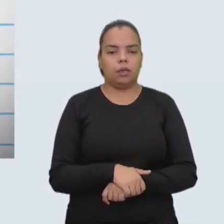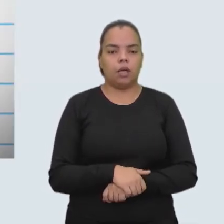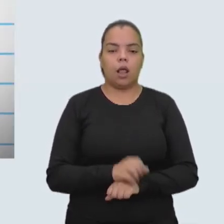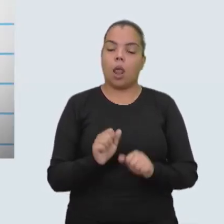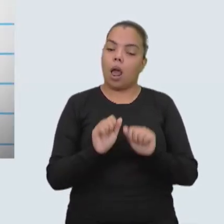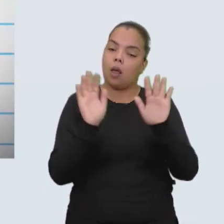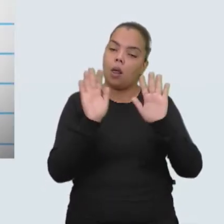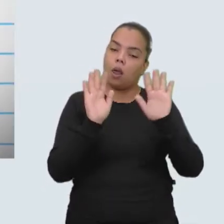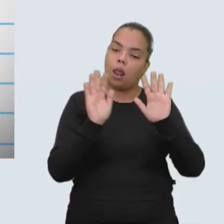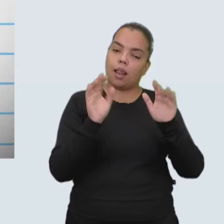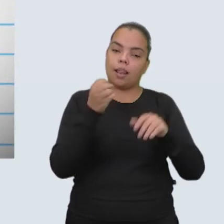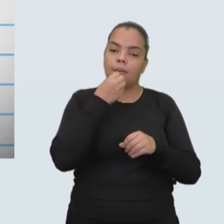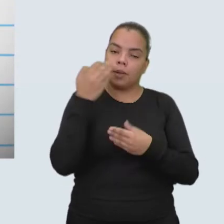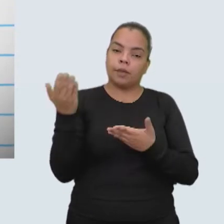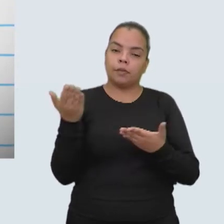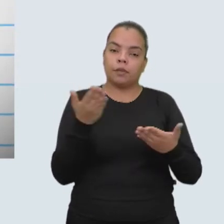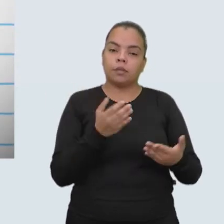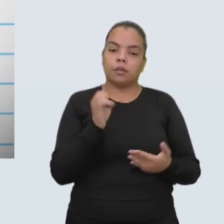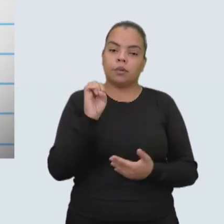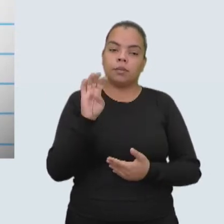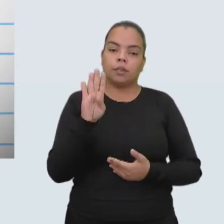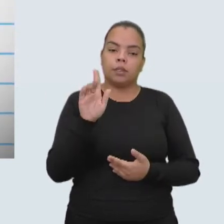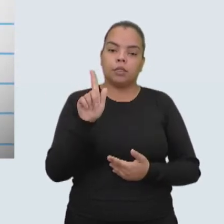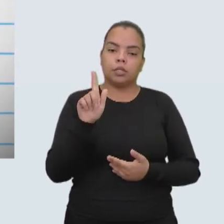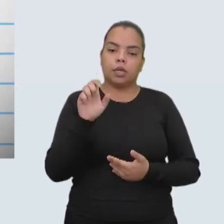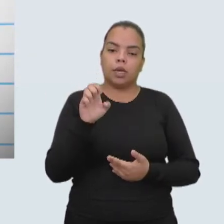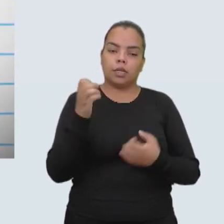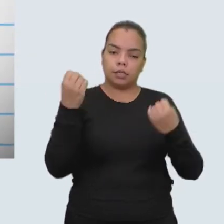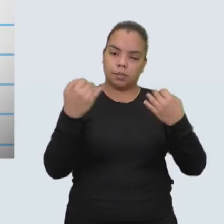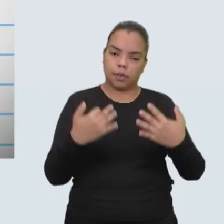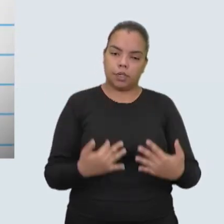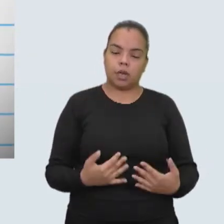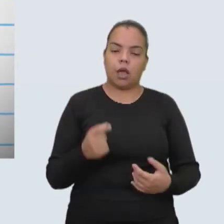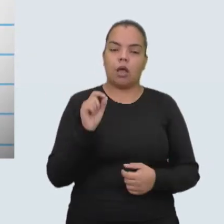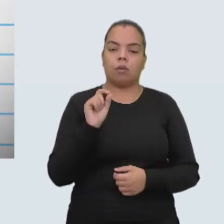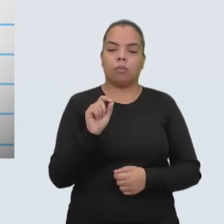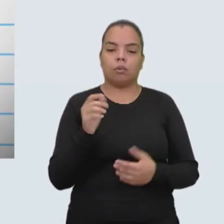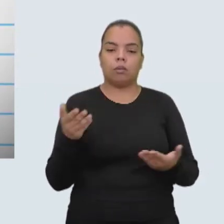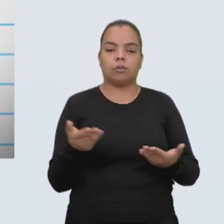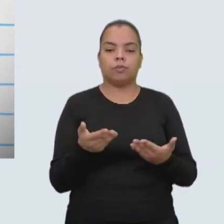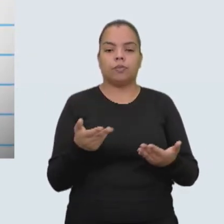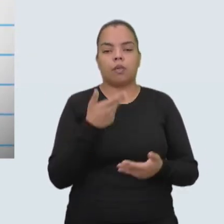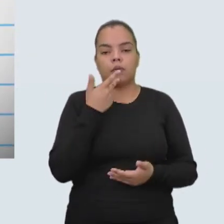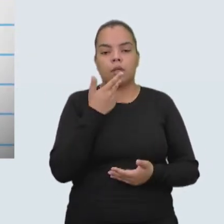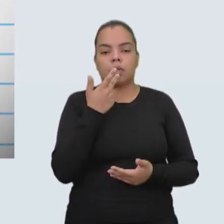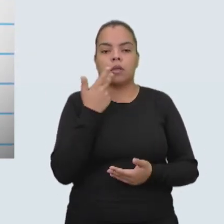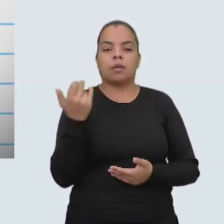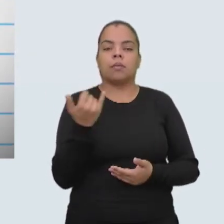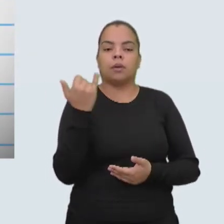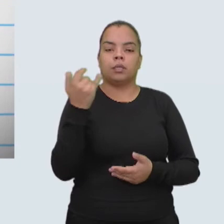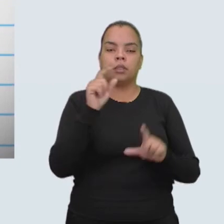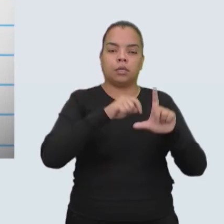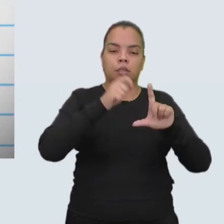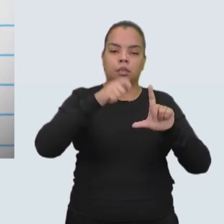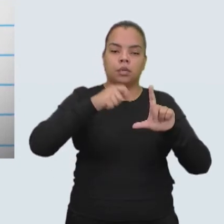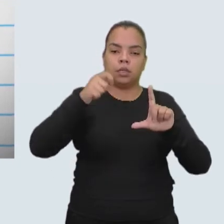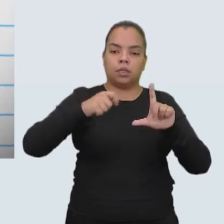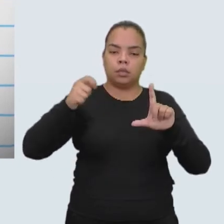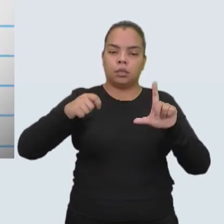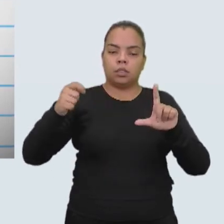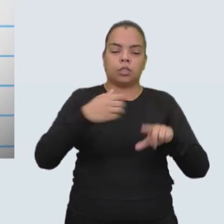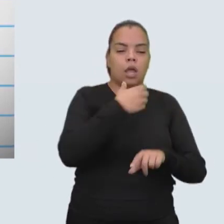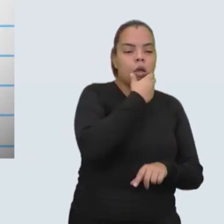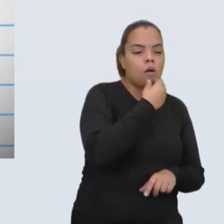Olá, sejam bem-vindos ao IBGE Explica. Hoje falaremos sobre a importância das informações estatísticas de gênero,